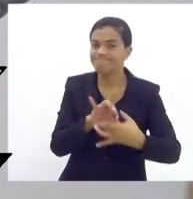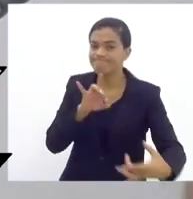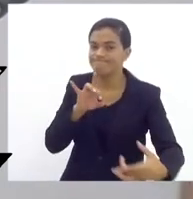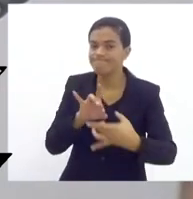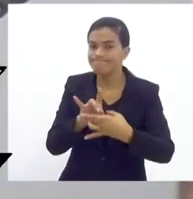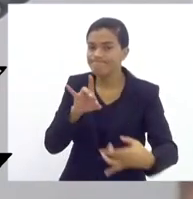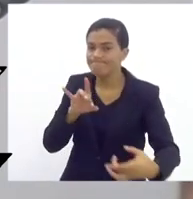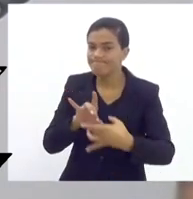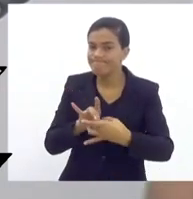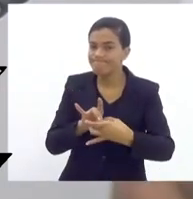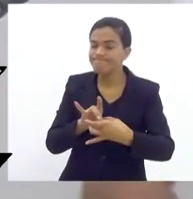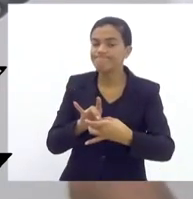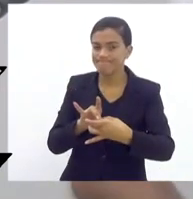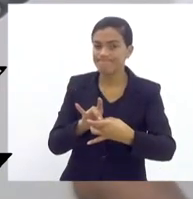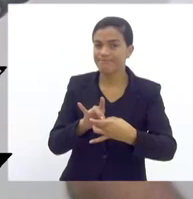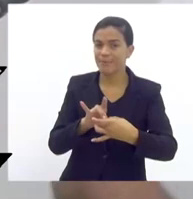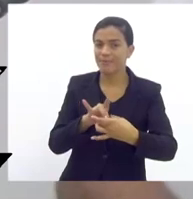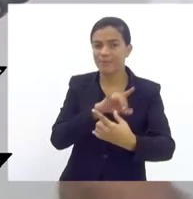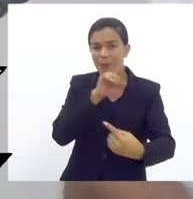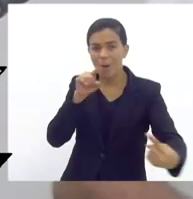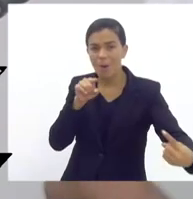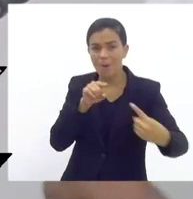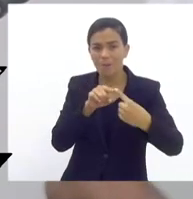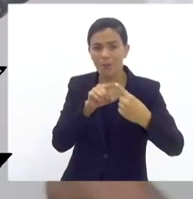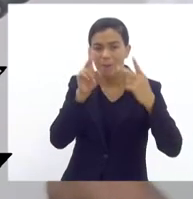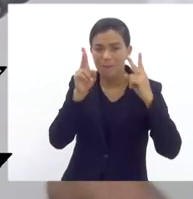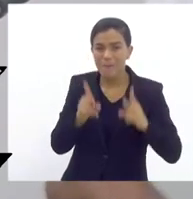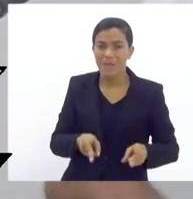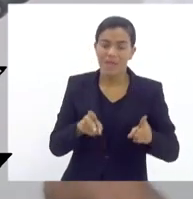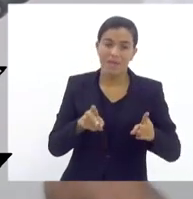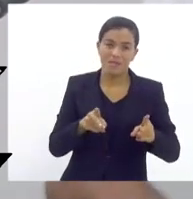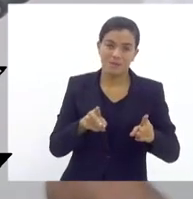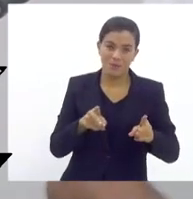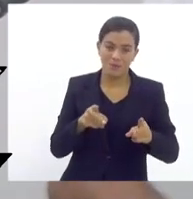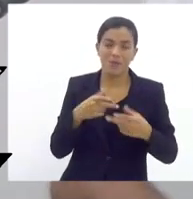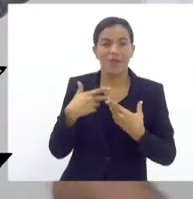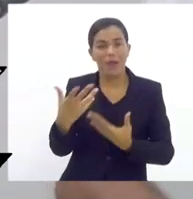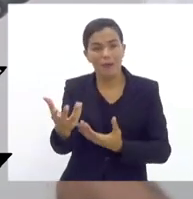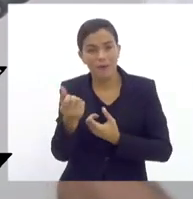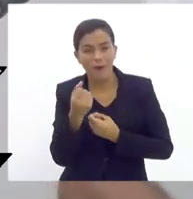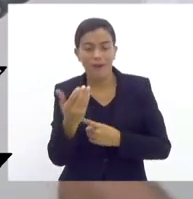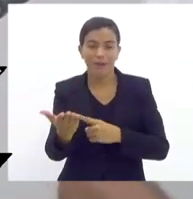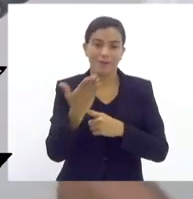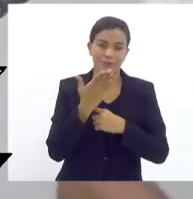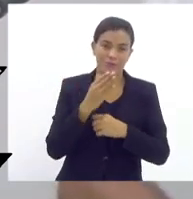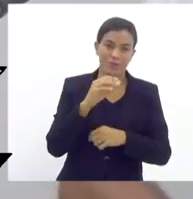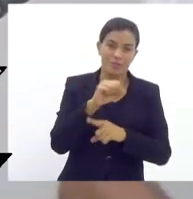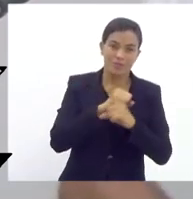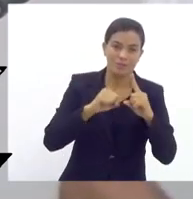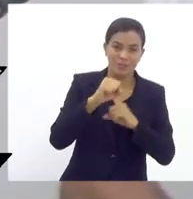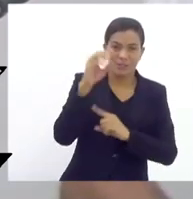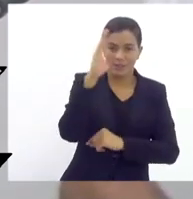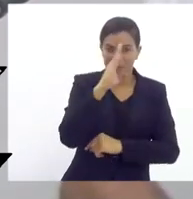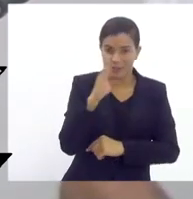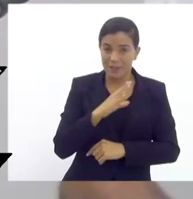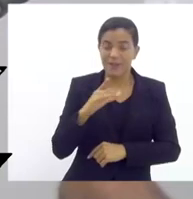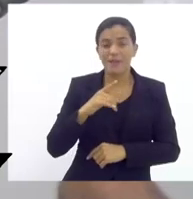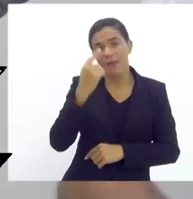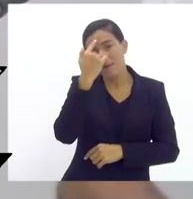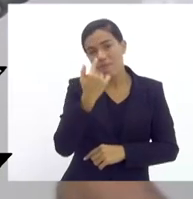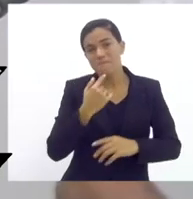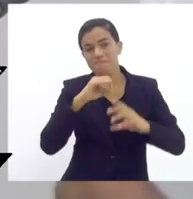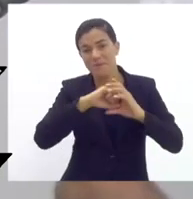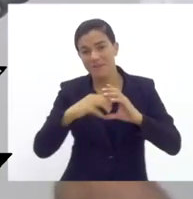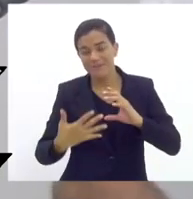um pouco o mesmo público na rua que acolhi que ajuda a sociedade brasileira tem um perfil que